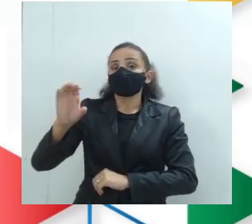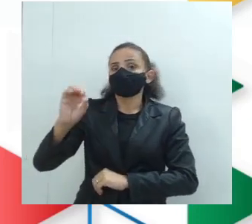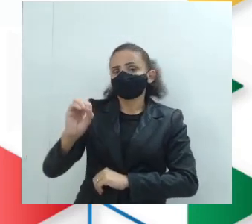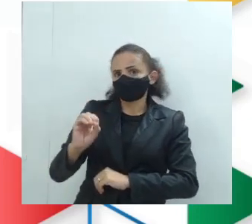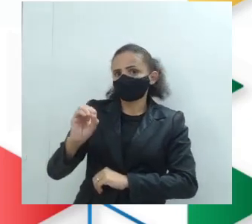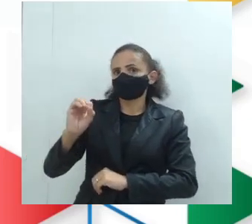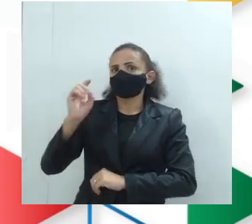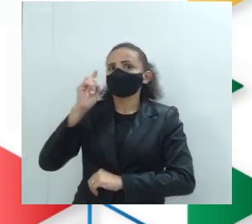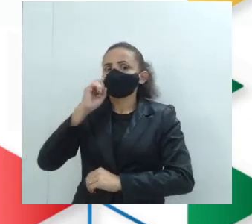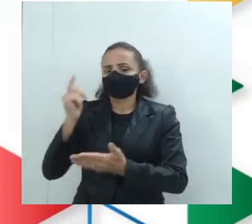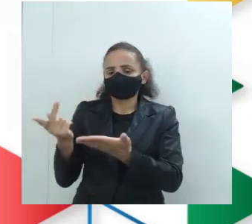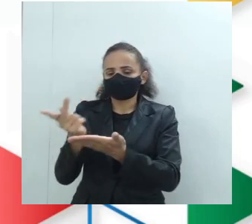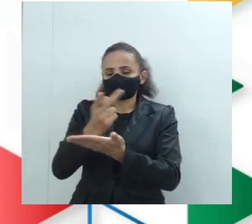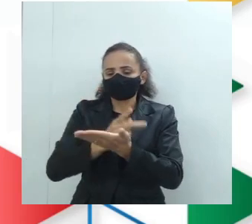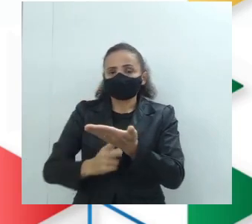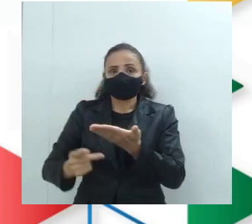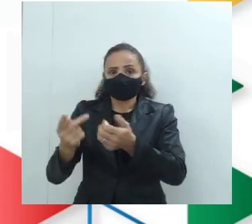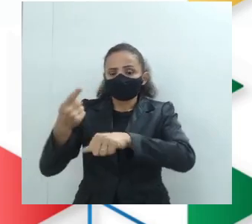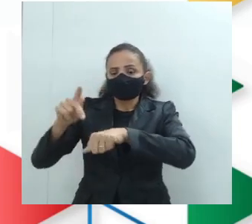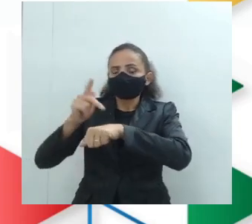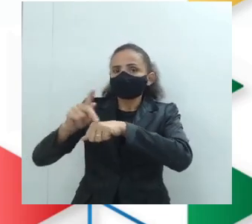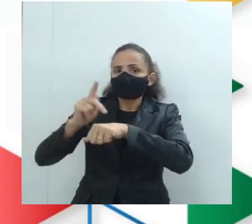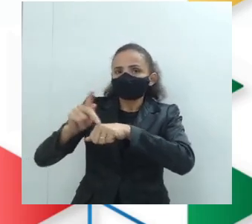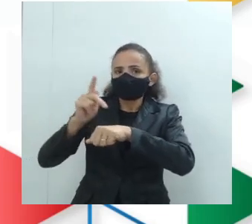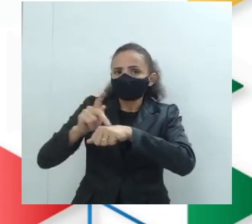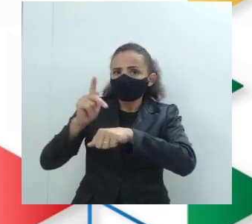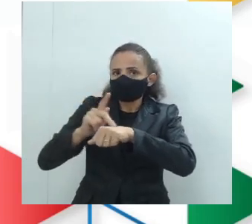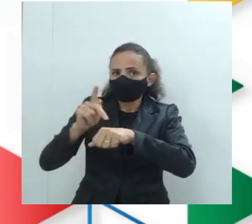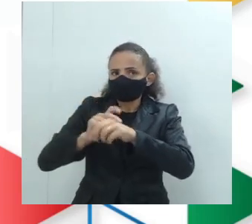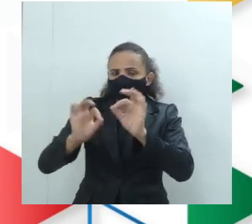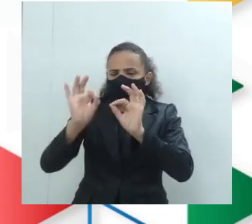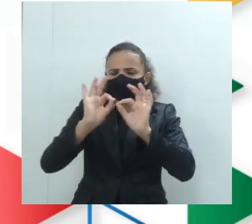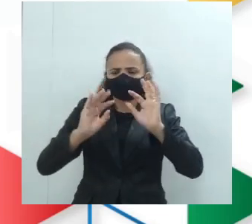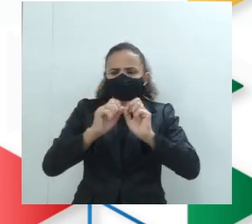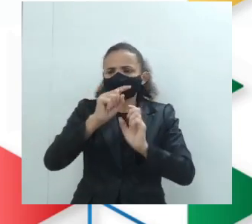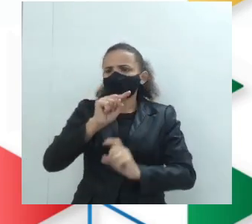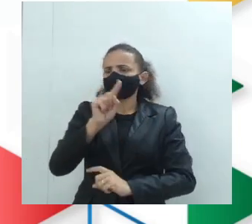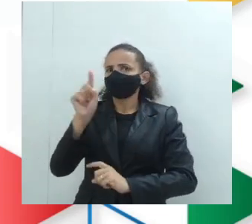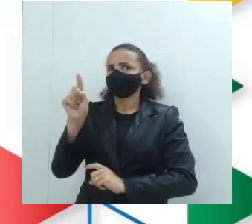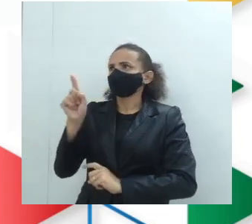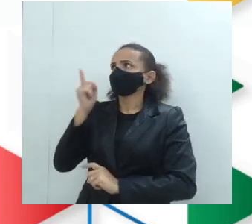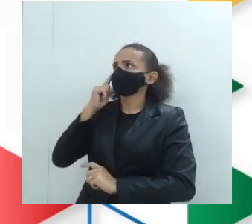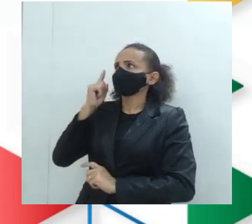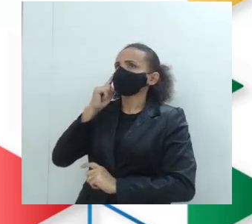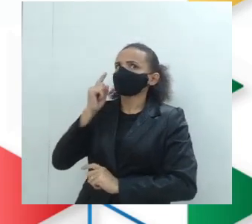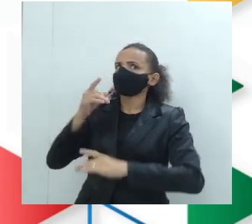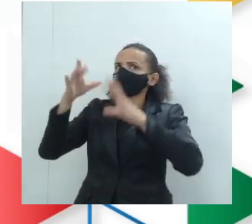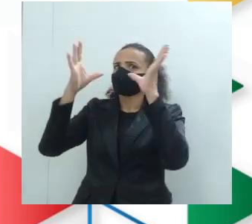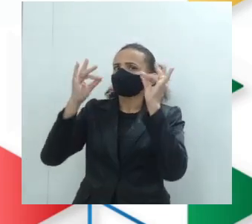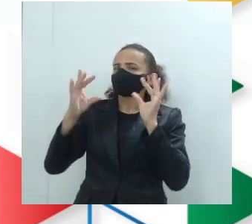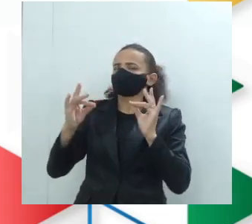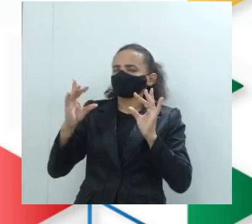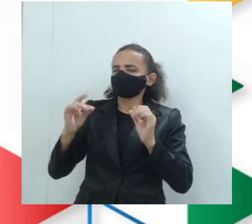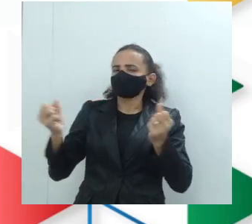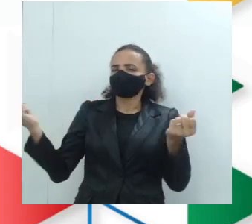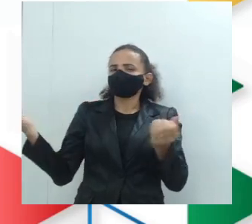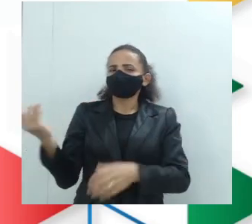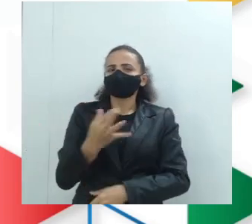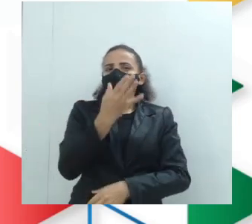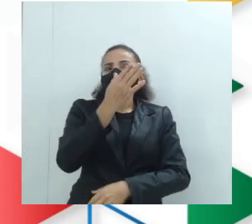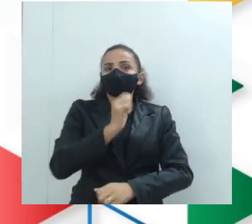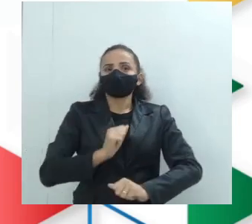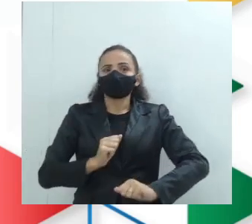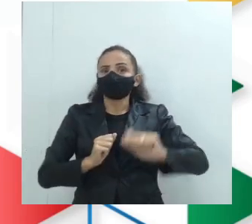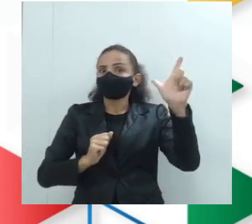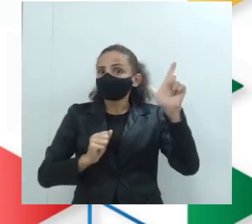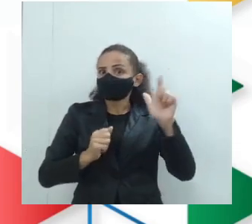A imagem em preto rotacionou 180 graus e aí virou uma nova imagem na cor